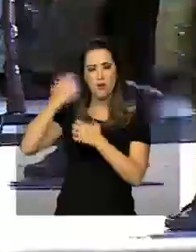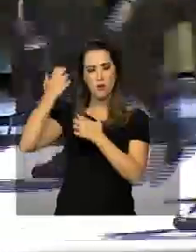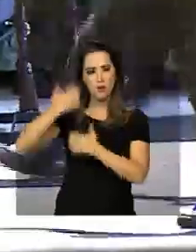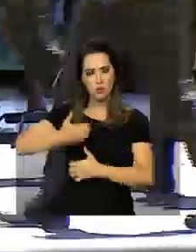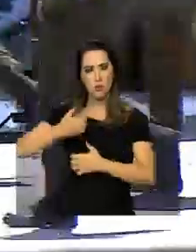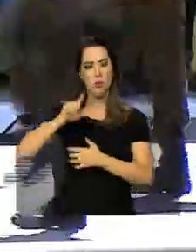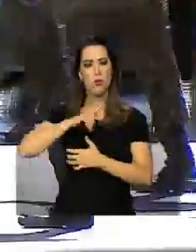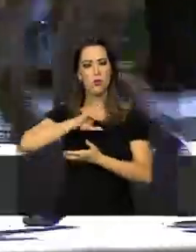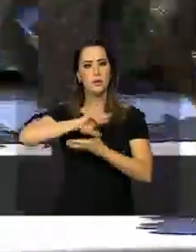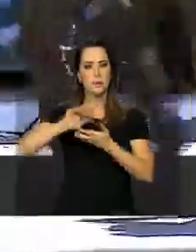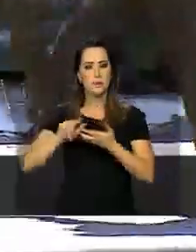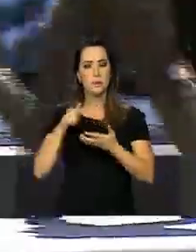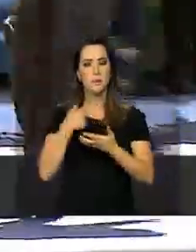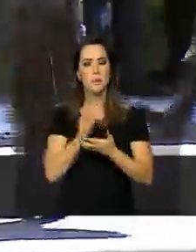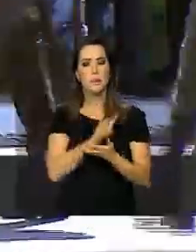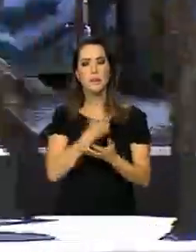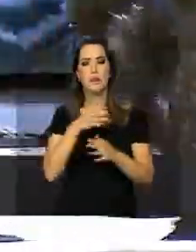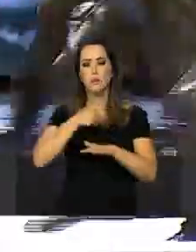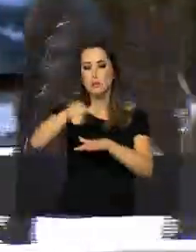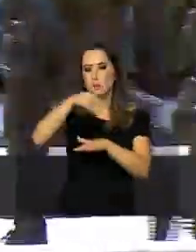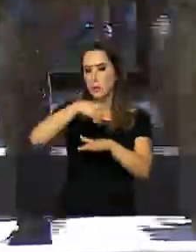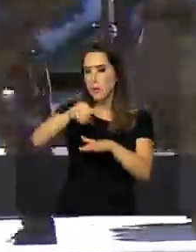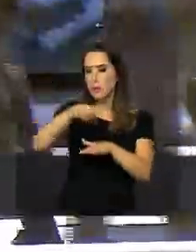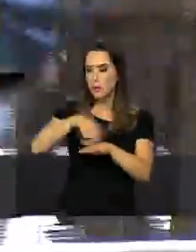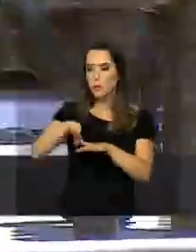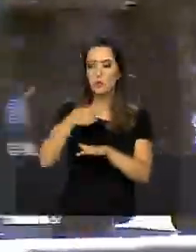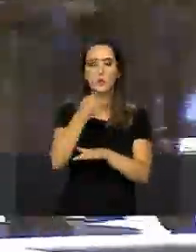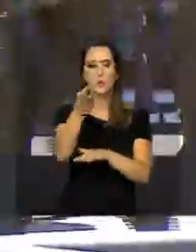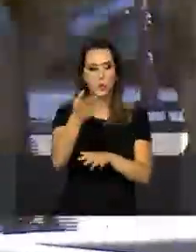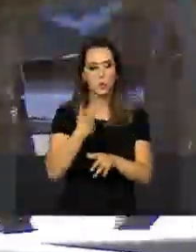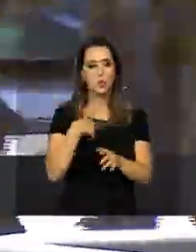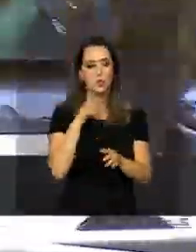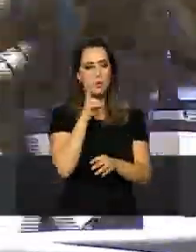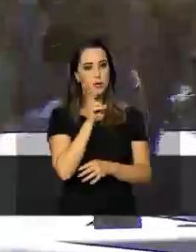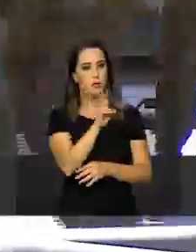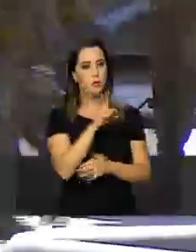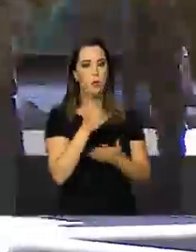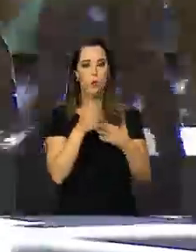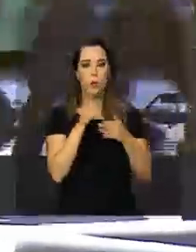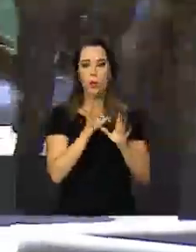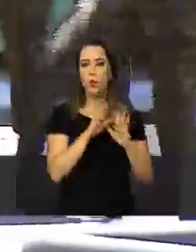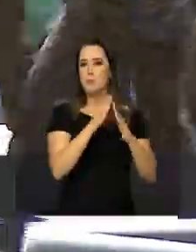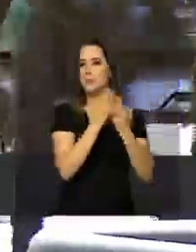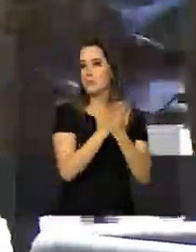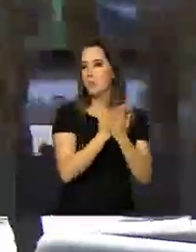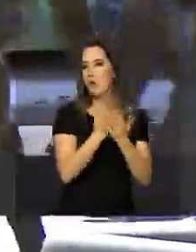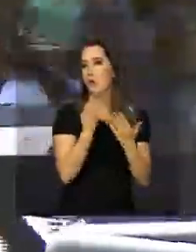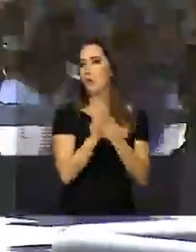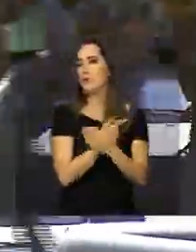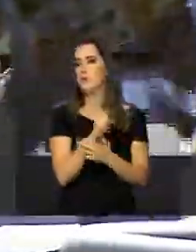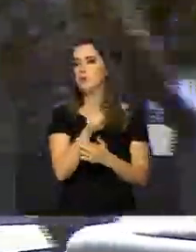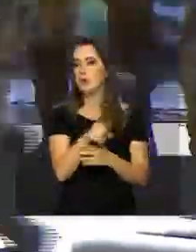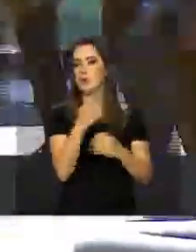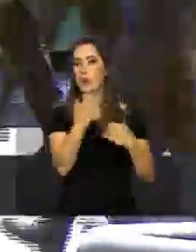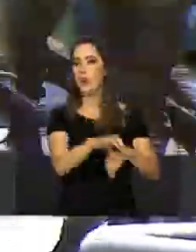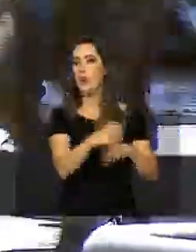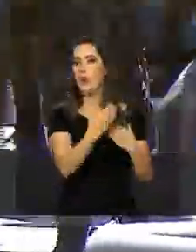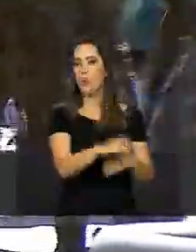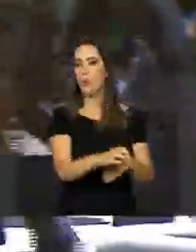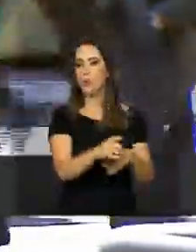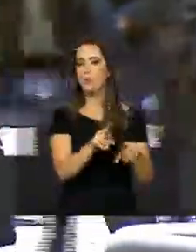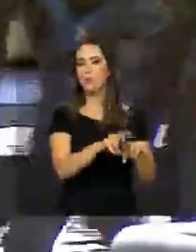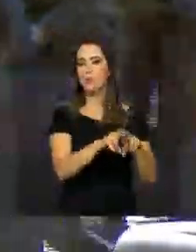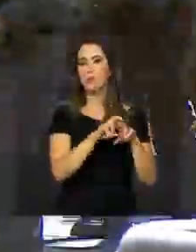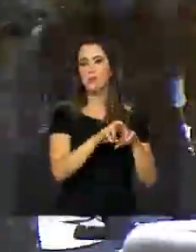www.aib.mil.br, que nós temos todas as informações de acesso à academia, que é por concurso, por intermédio